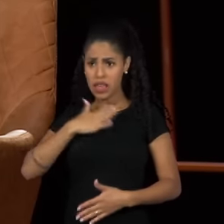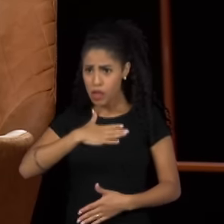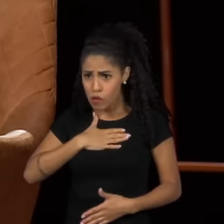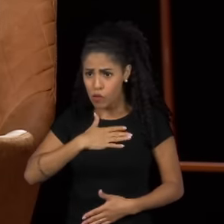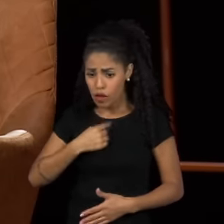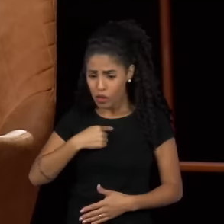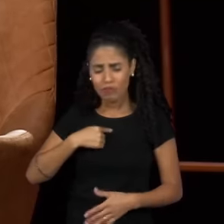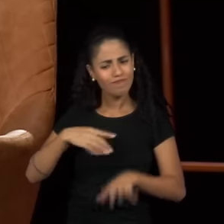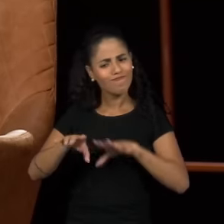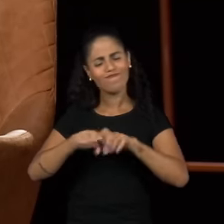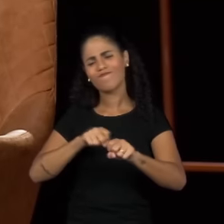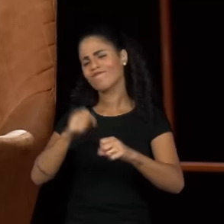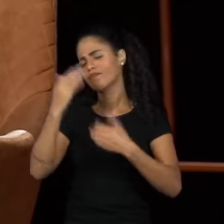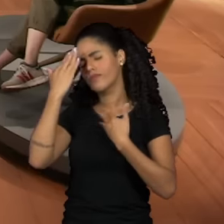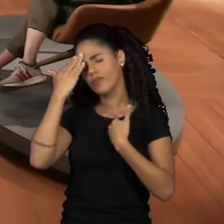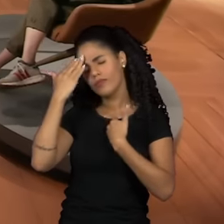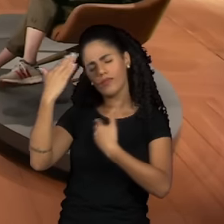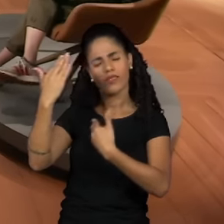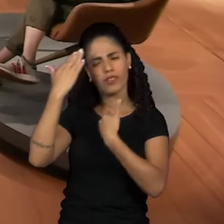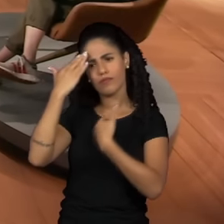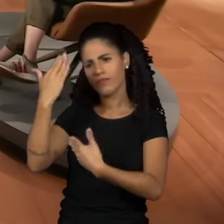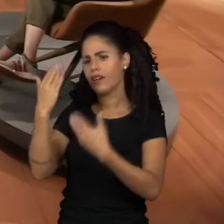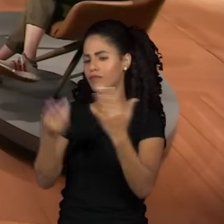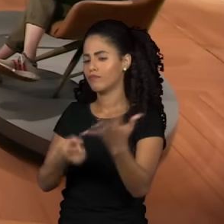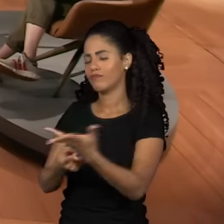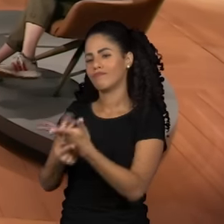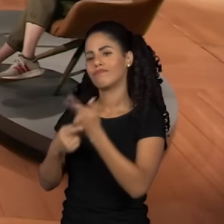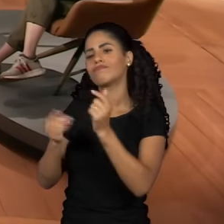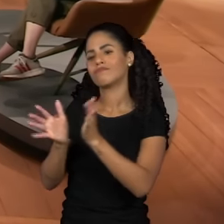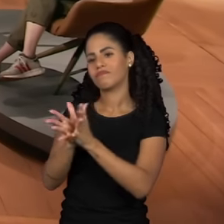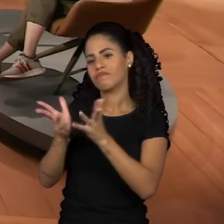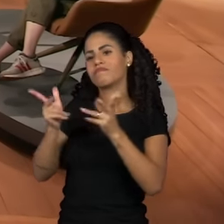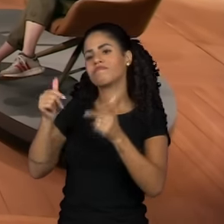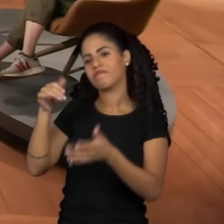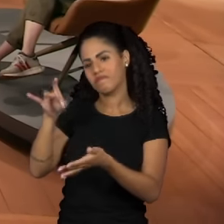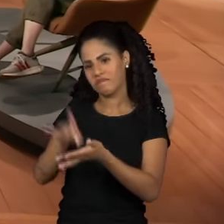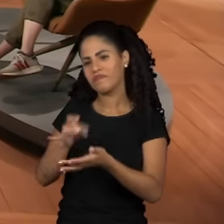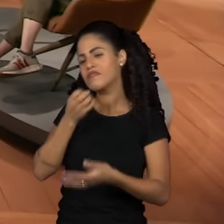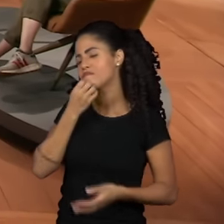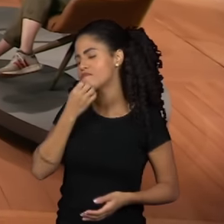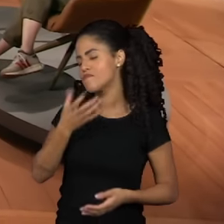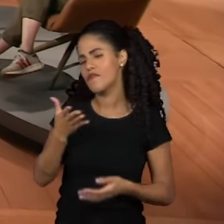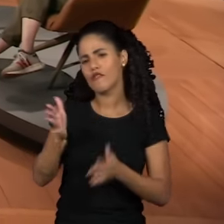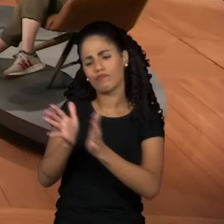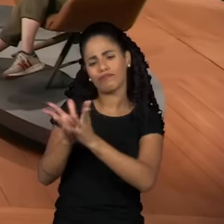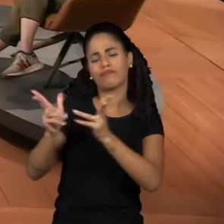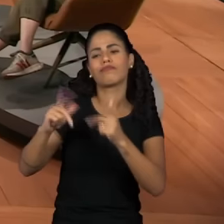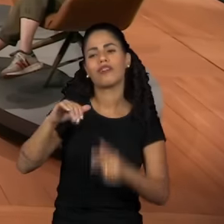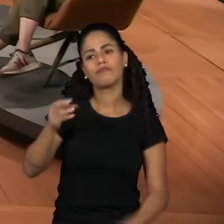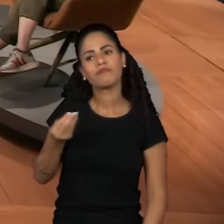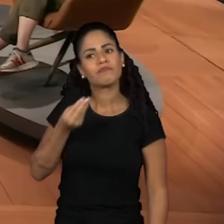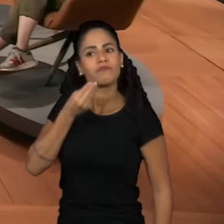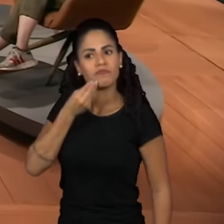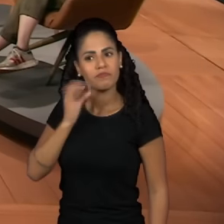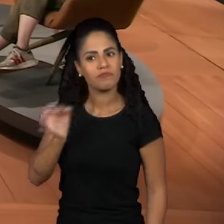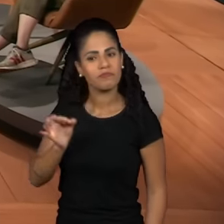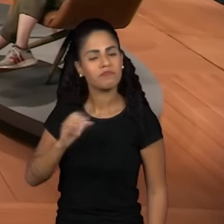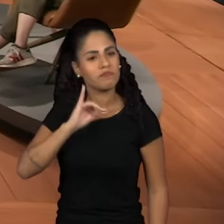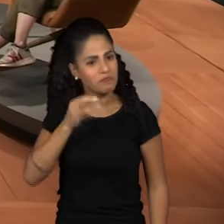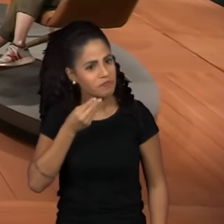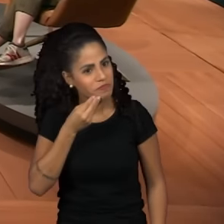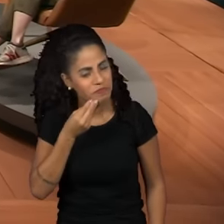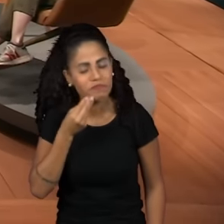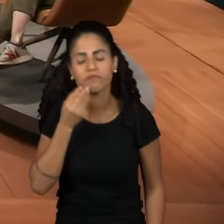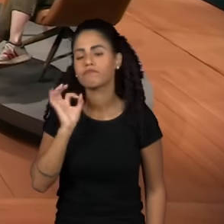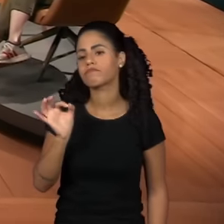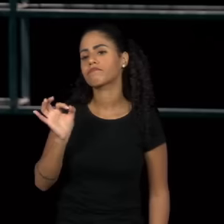que eu sou muito grata, porque eles são artistas maravilhosos. Privilegiada. Privilegiada, é isso mesmo. E entre